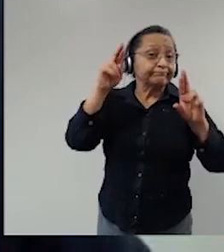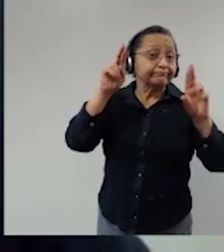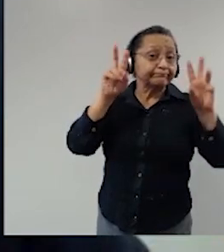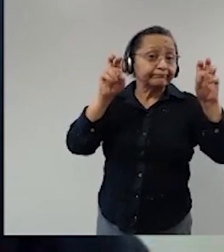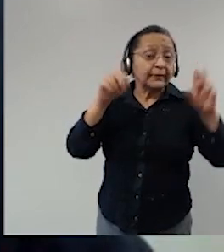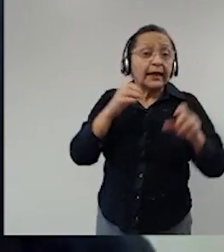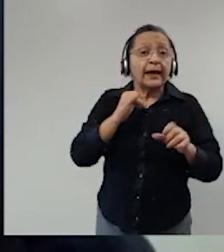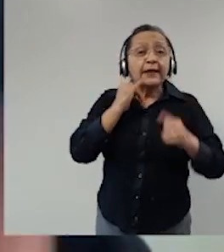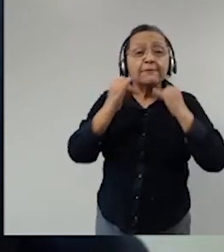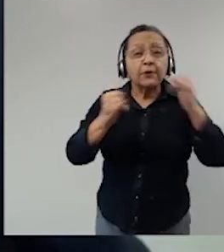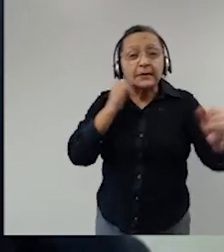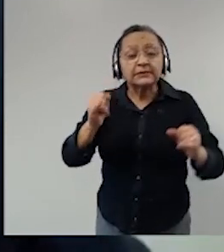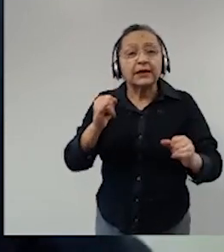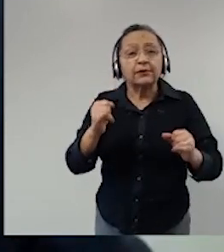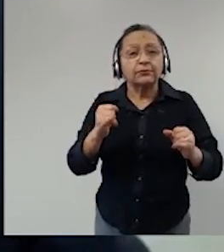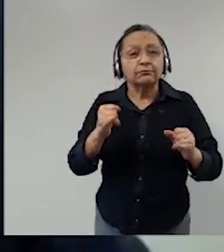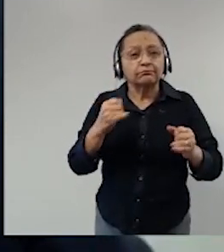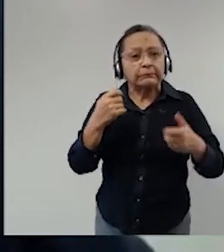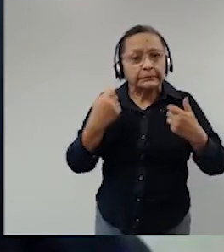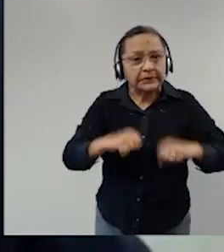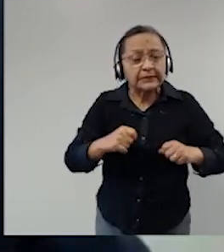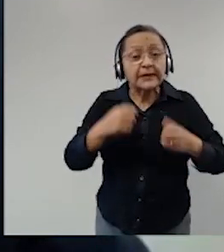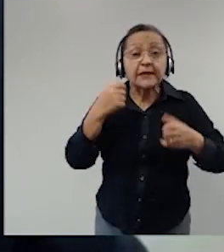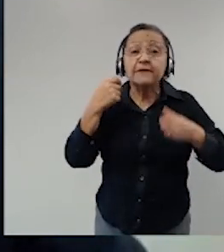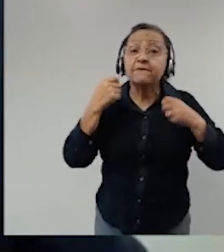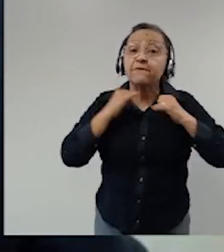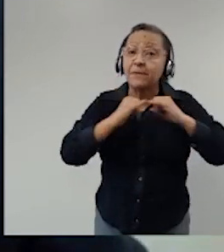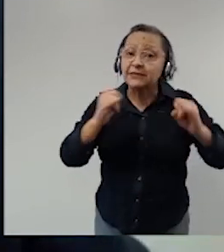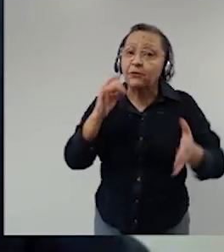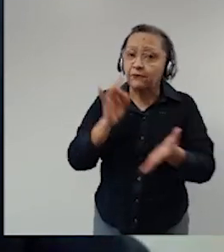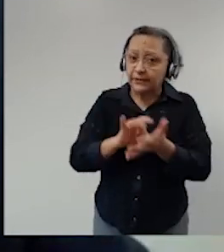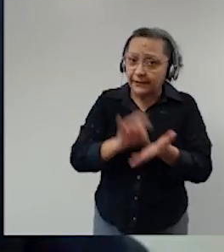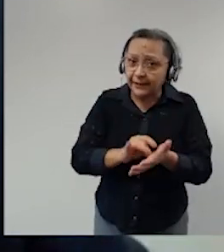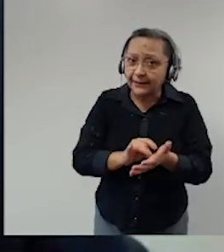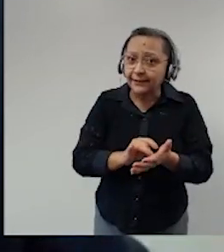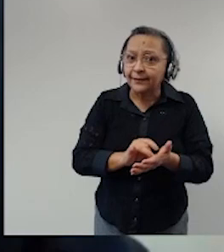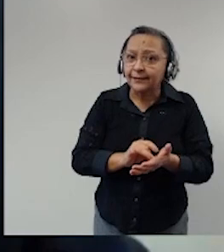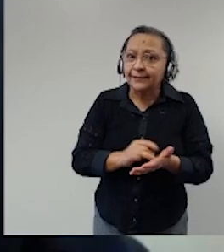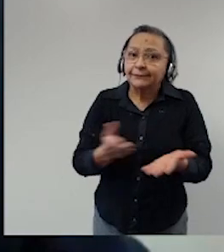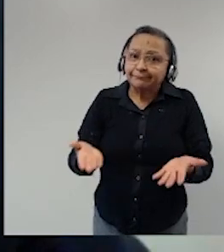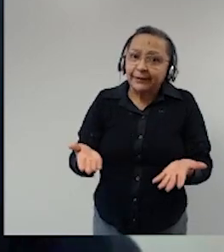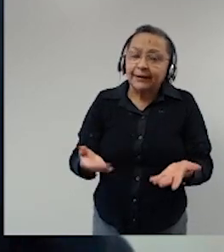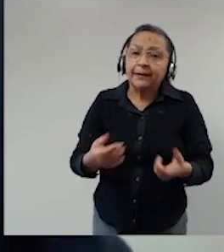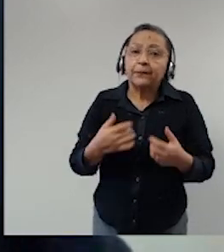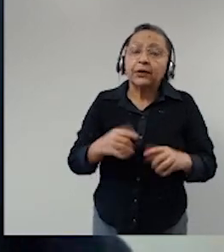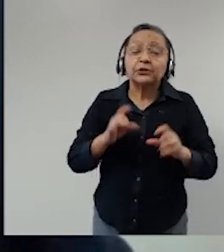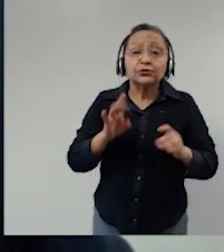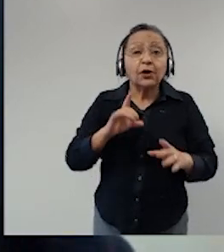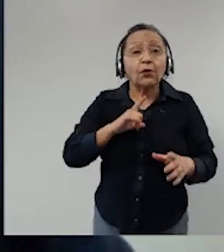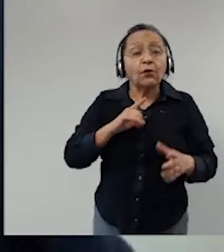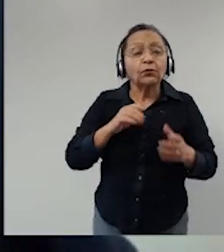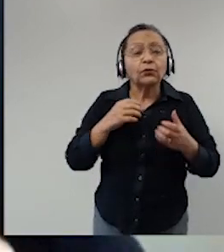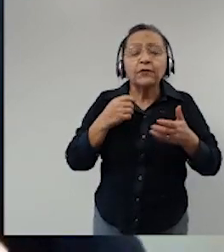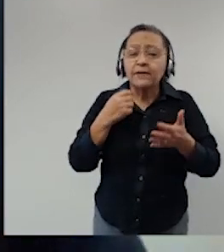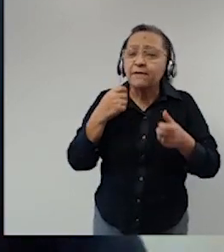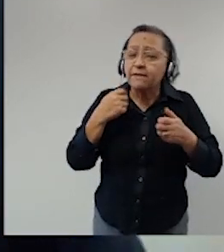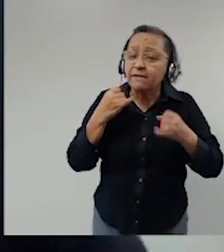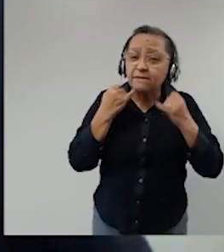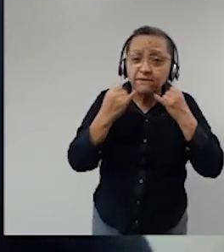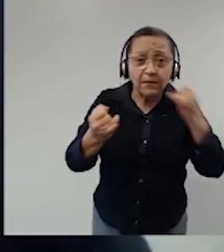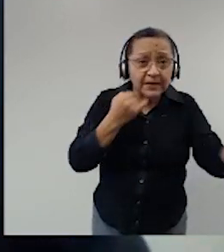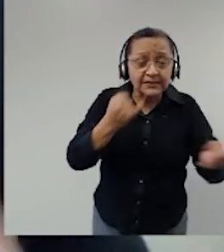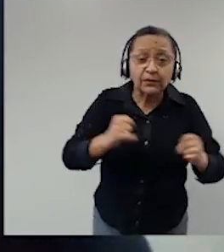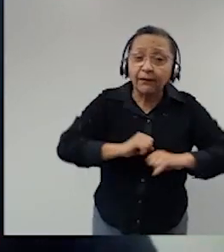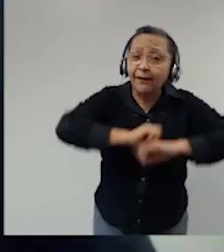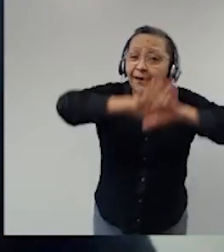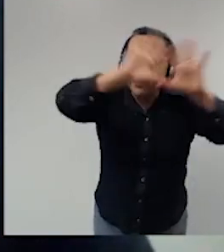evolução da pandemia no cenário nacional, é só com essas informações mais precisas que a população terá